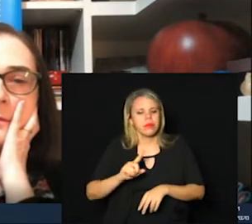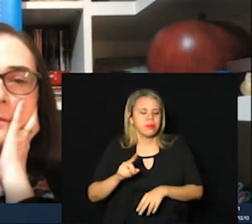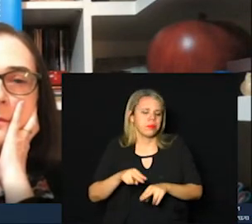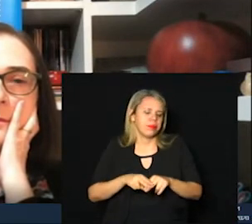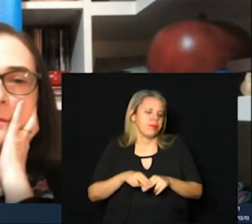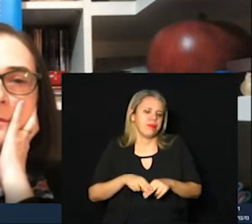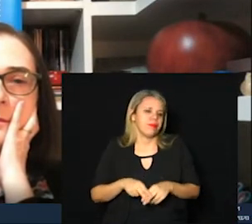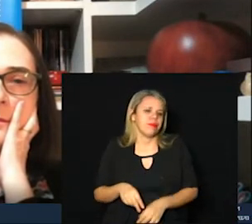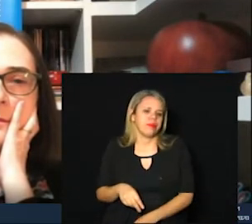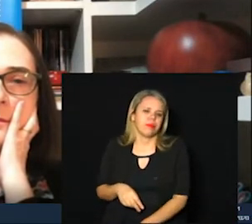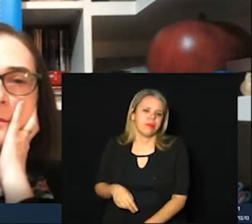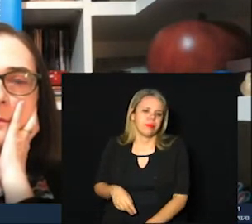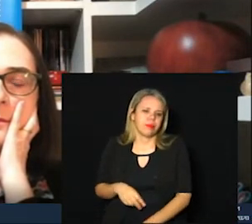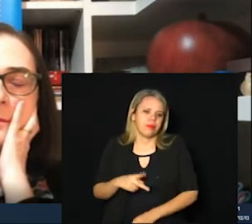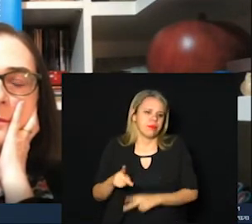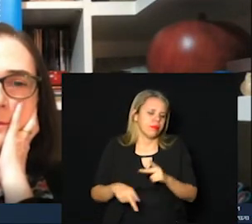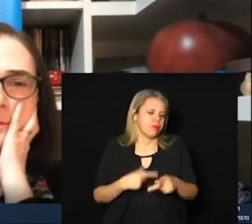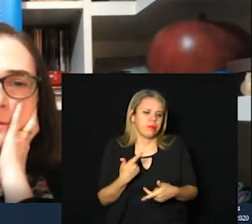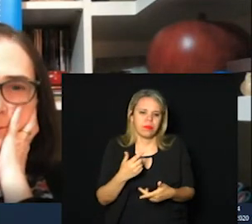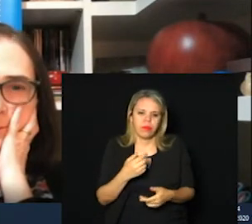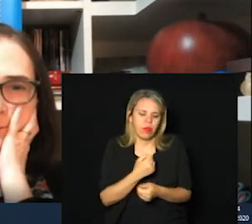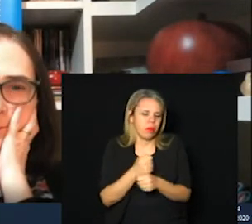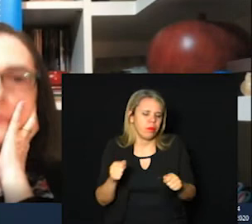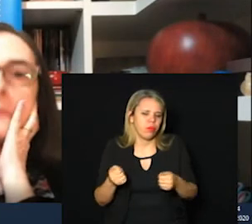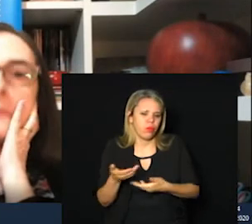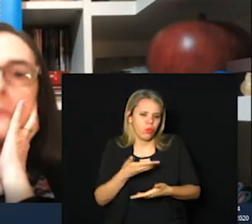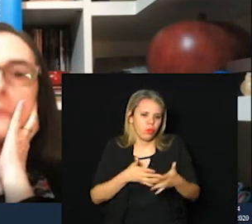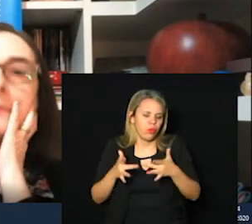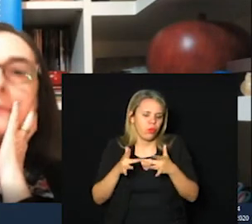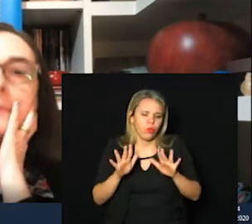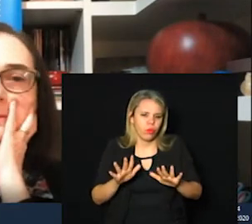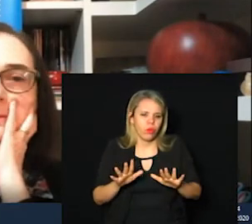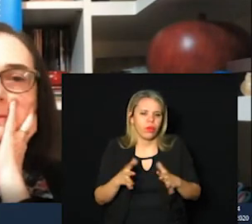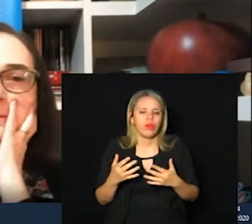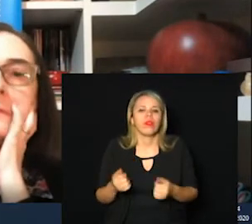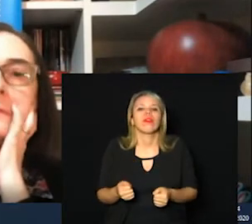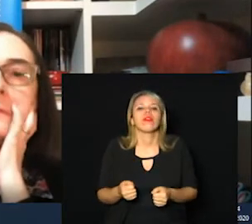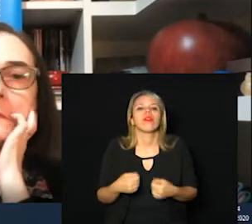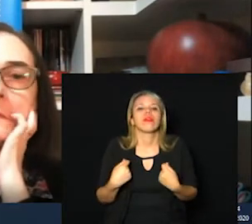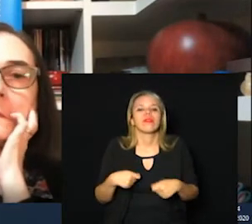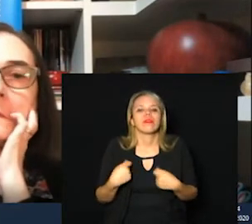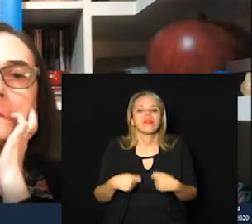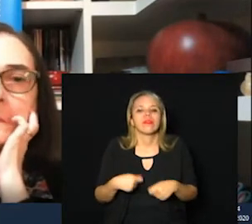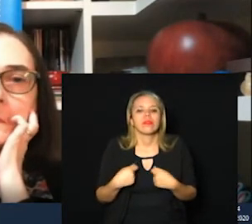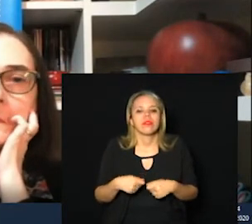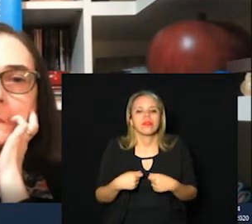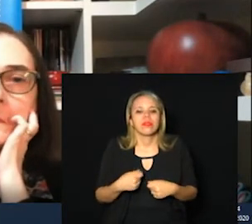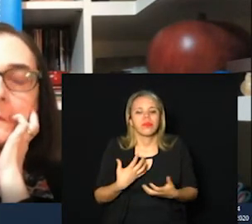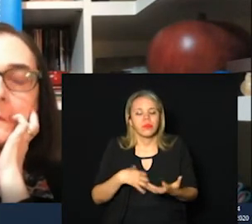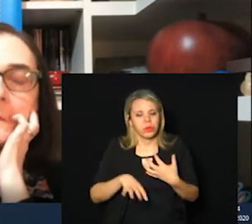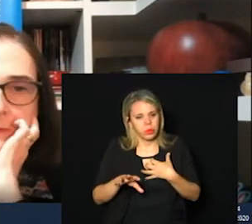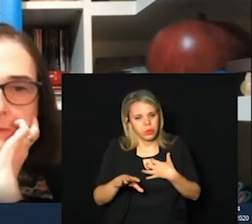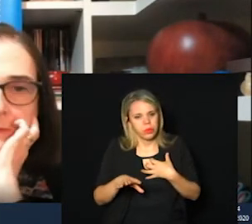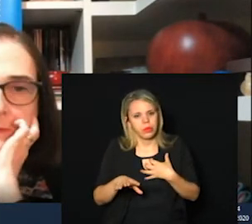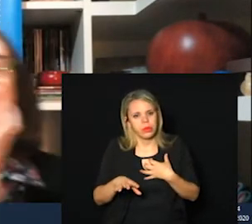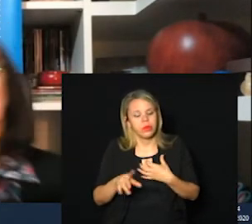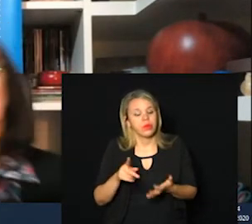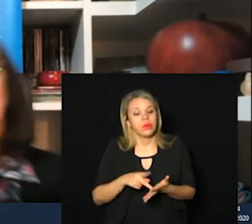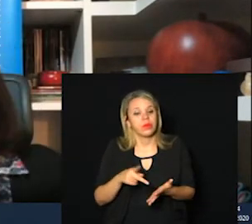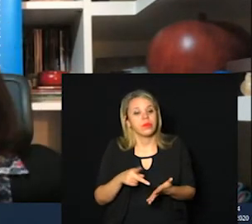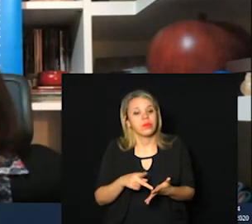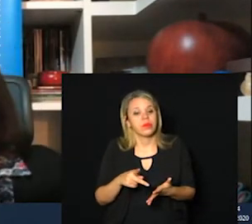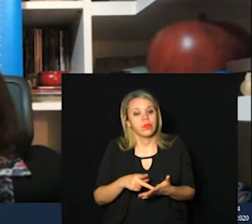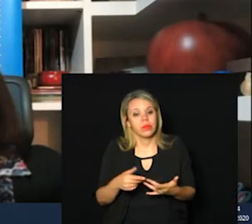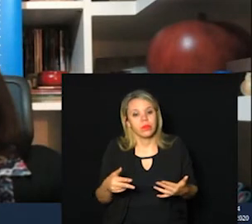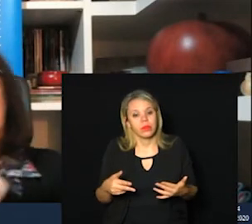isso incapazes de conviver, né? Mas reconhecendo a necessidade do altruísmo, que, na verdade, é algo